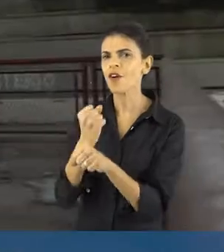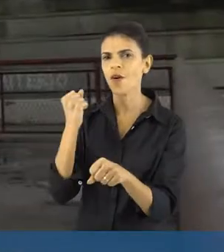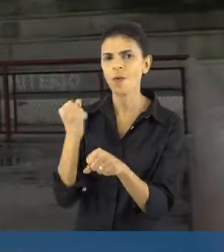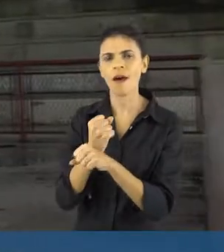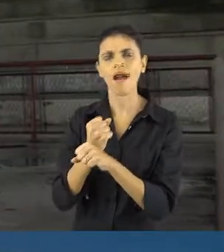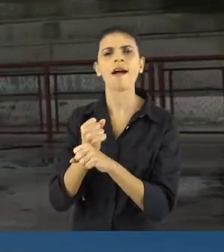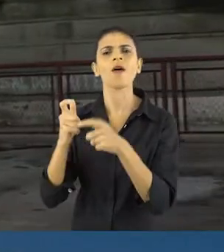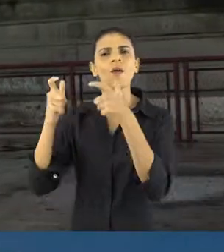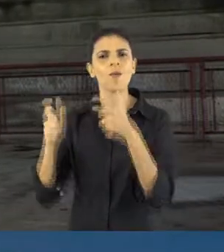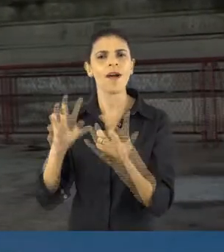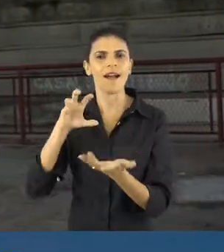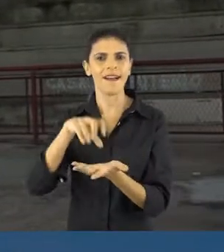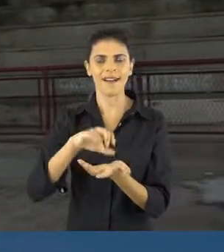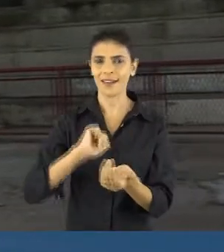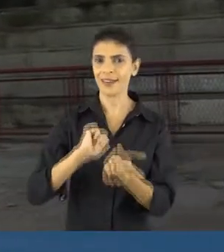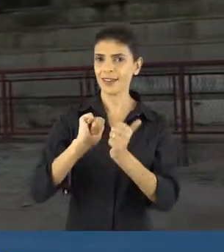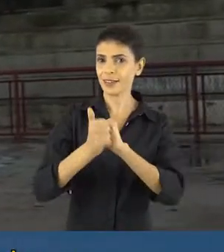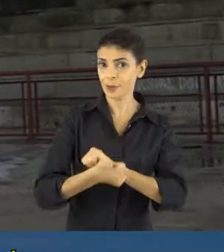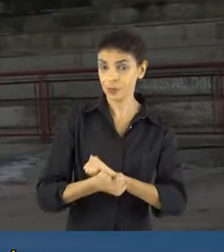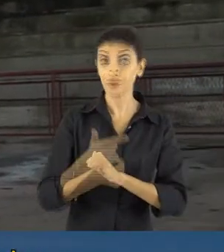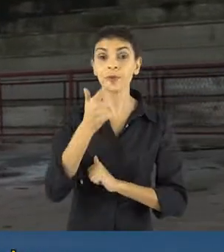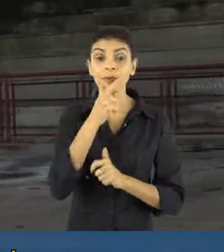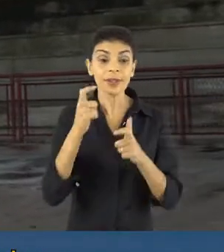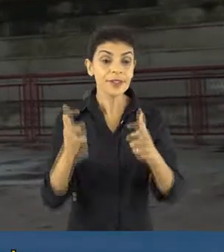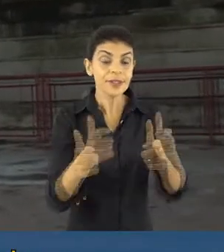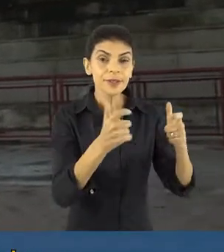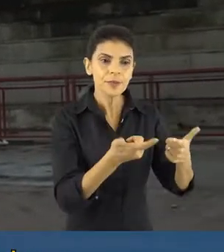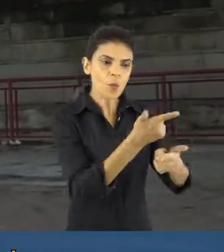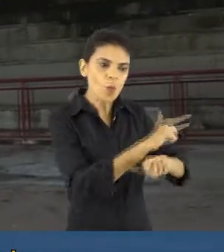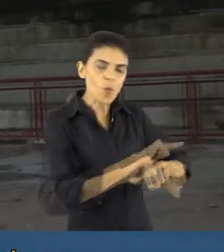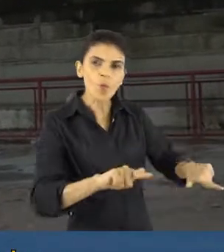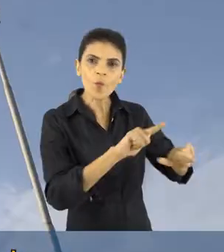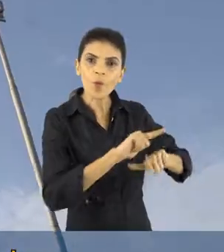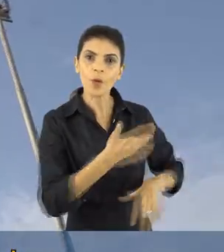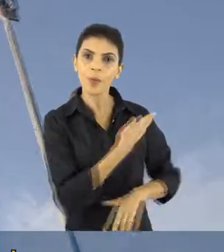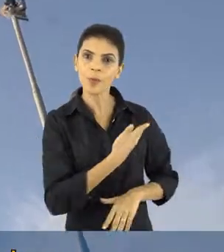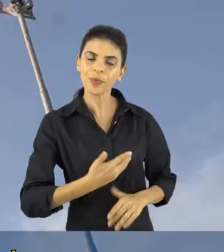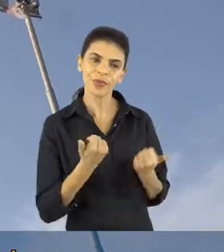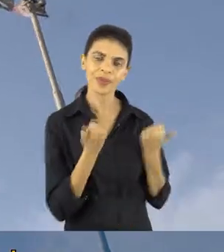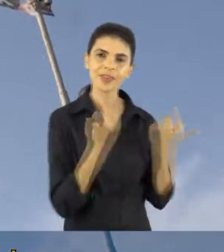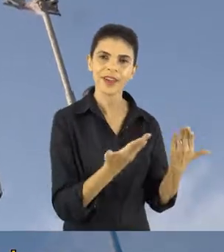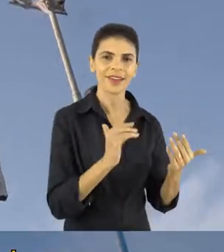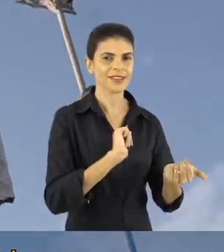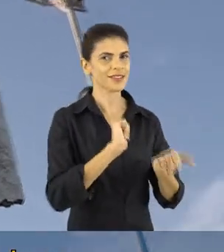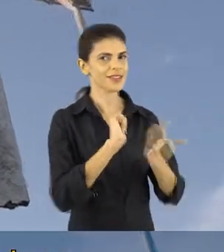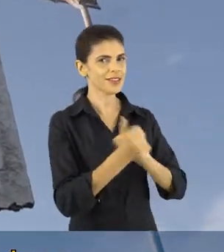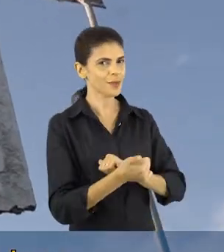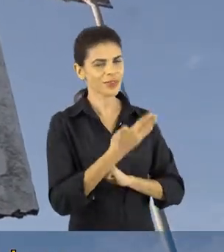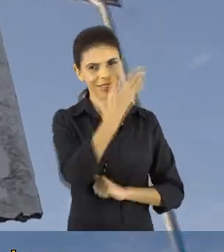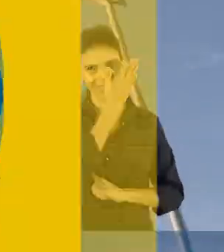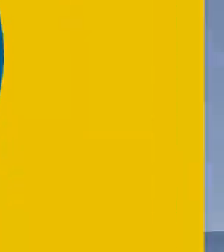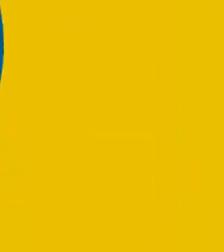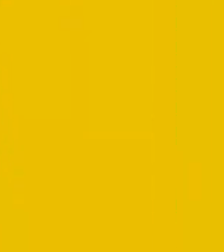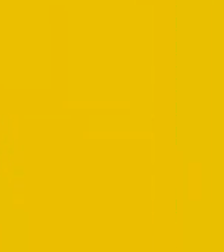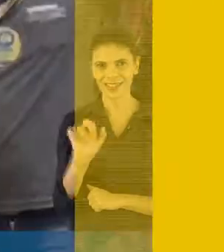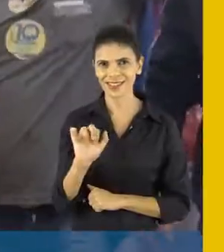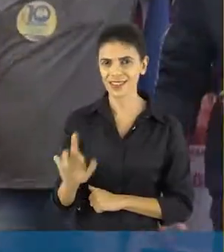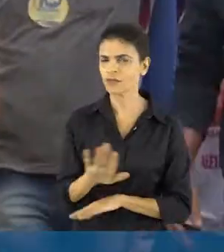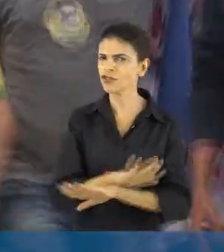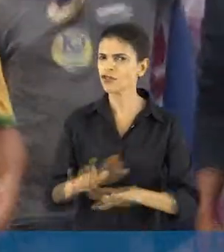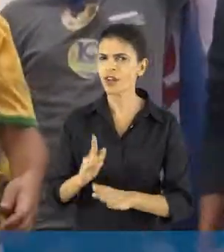revitalizar ginásios poliesportivos e espaços públicos destinados ao esporte e ao lazer.